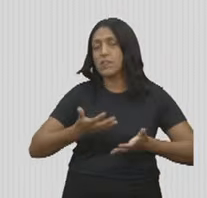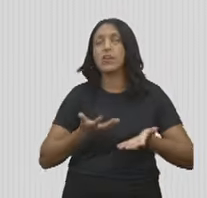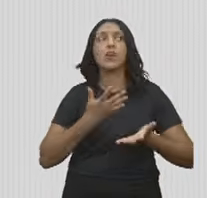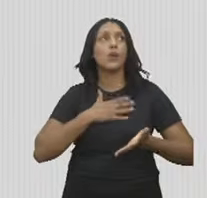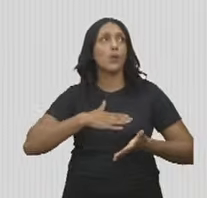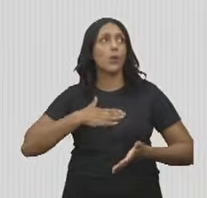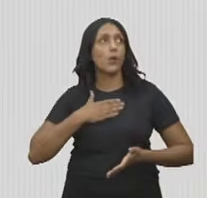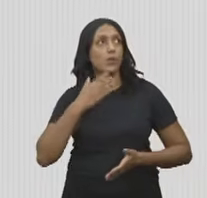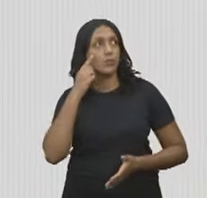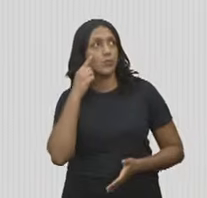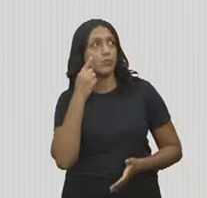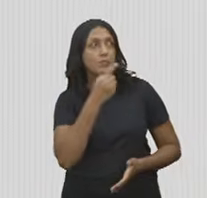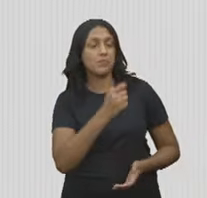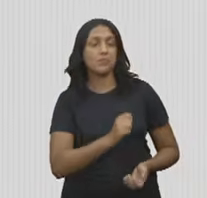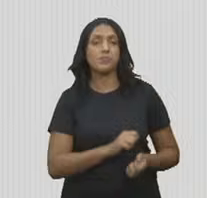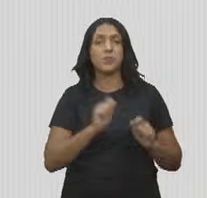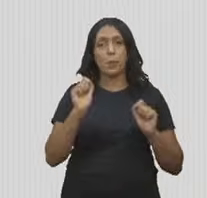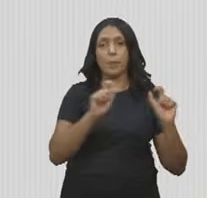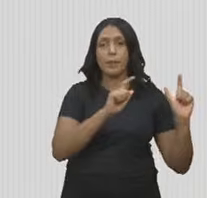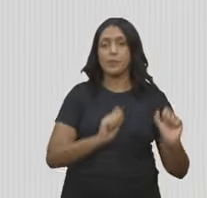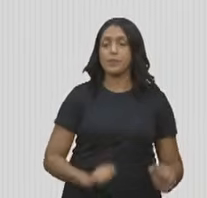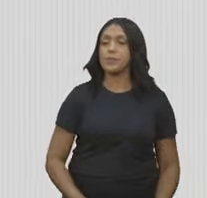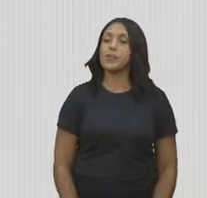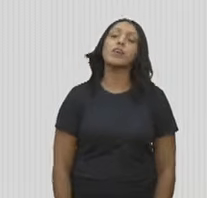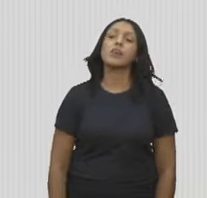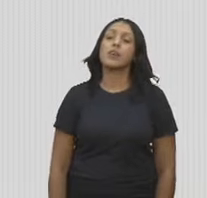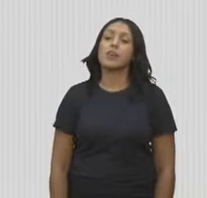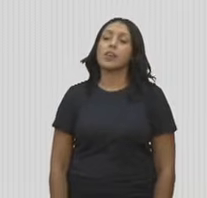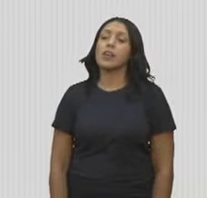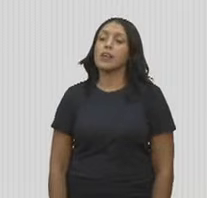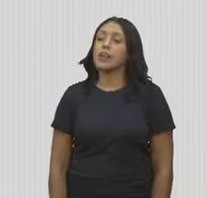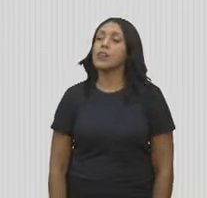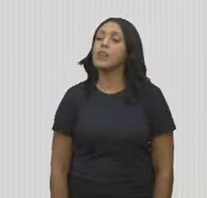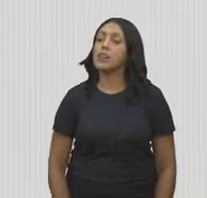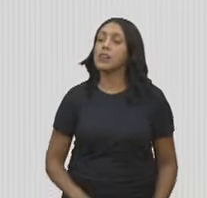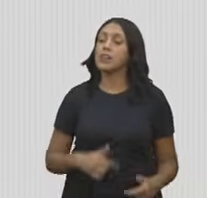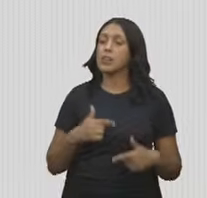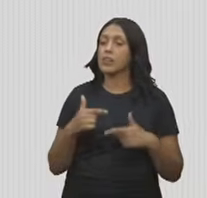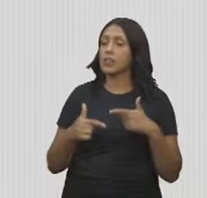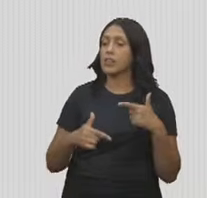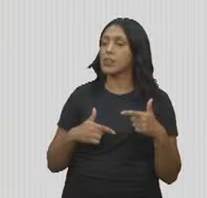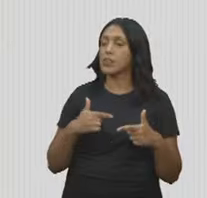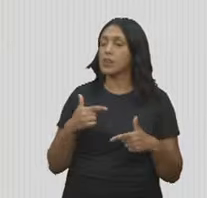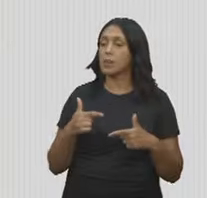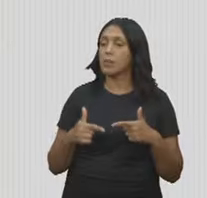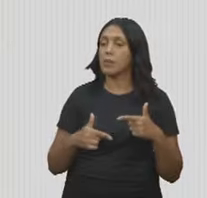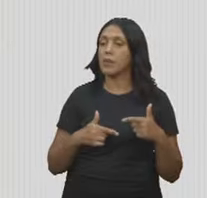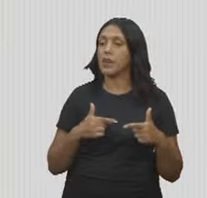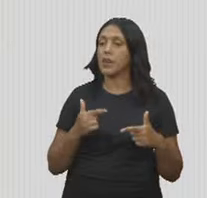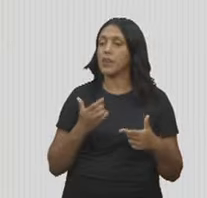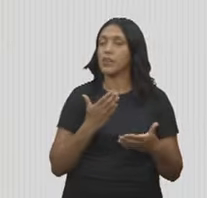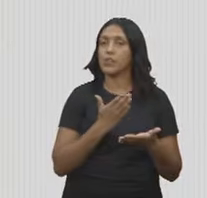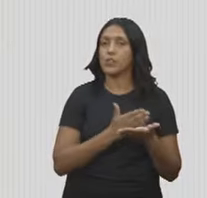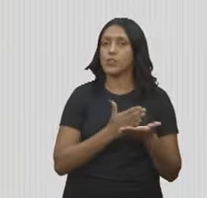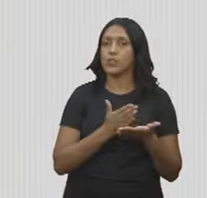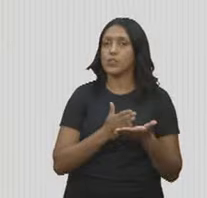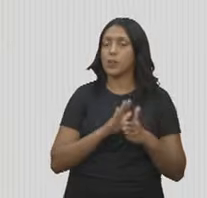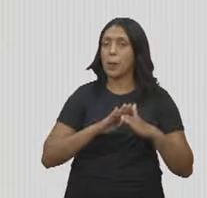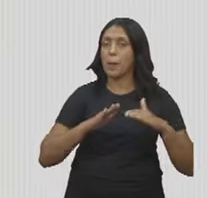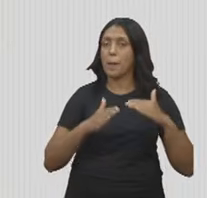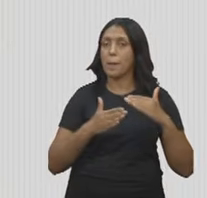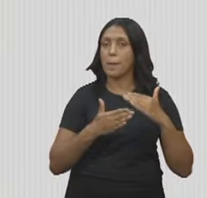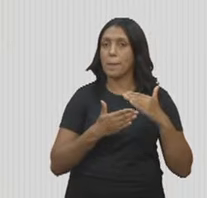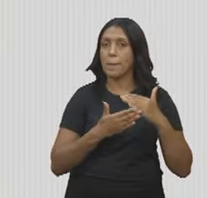fazer isso. Próximo slide, por favor. Os trabalhos que foram mostrados no último slide foram divididos nesses bairros que